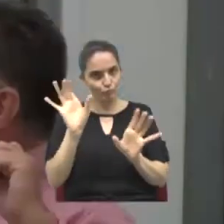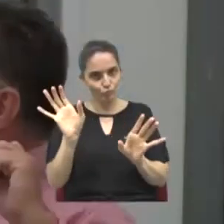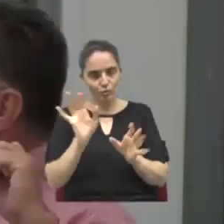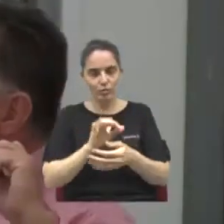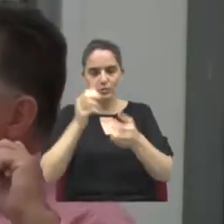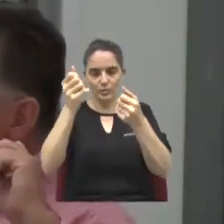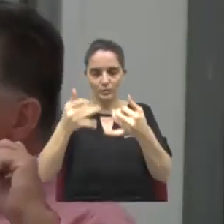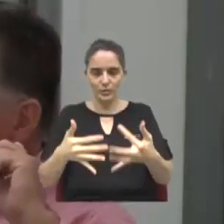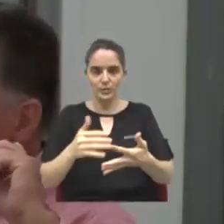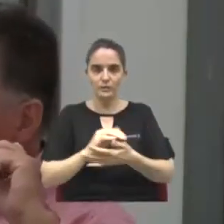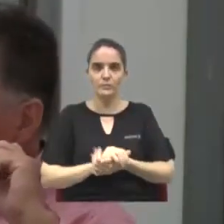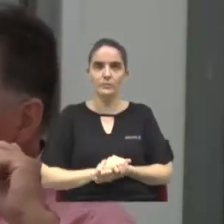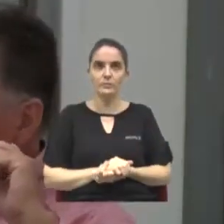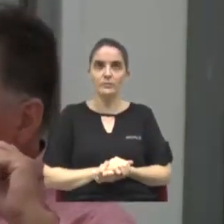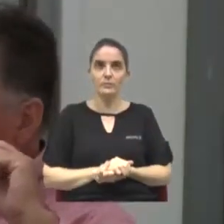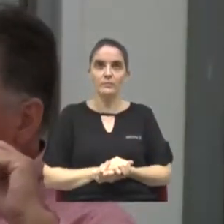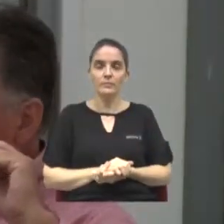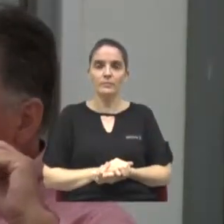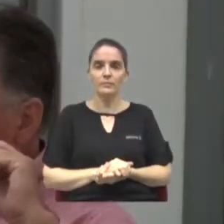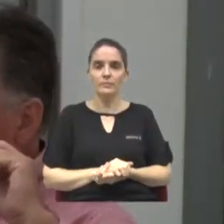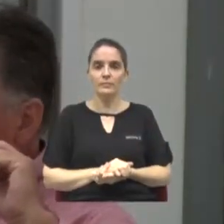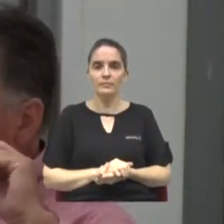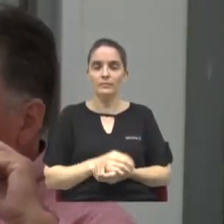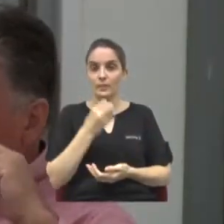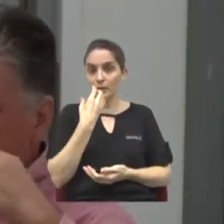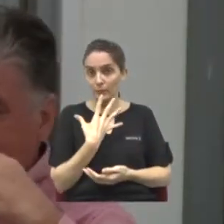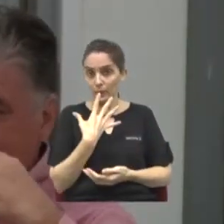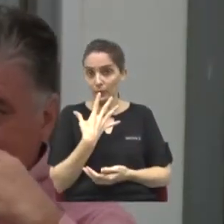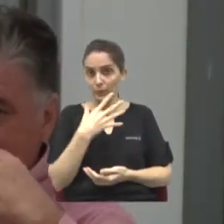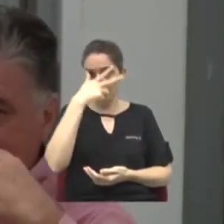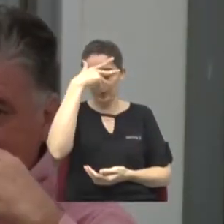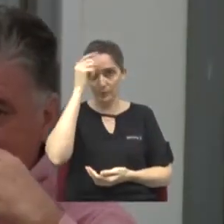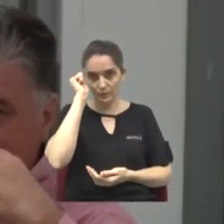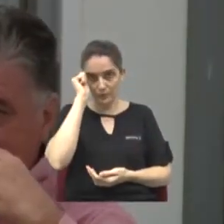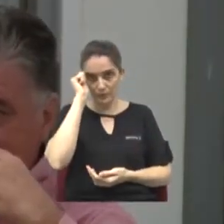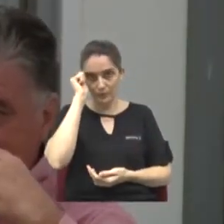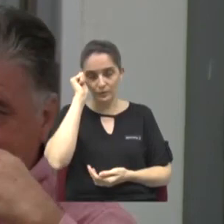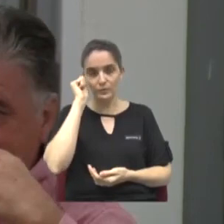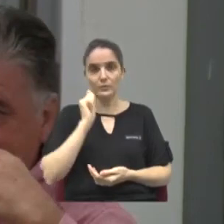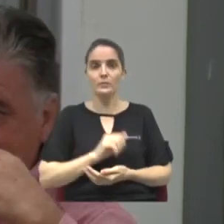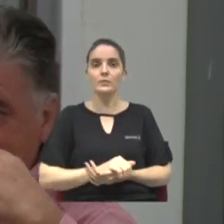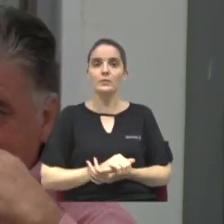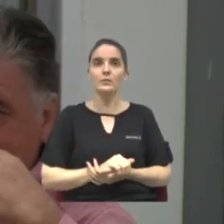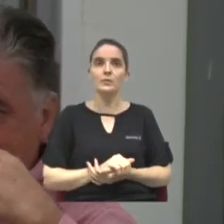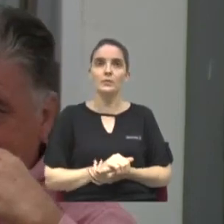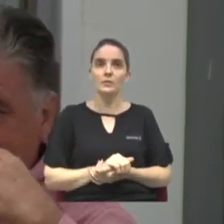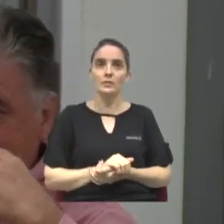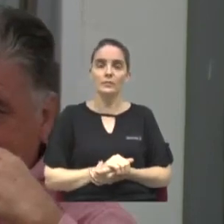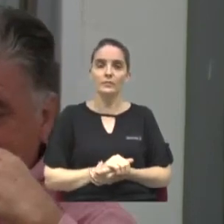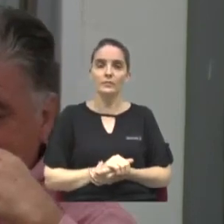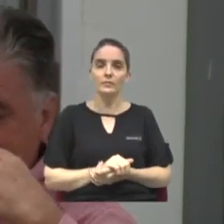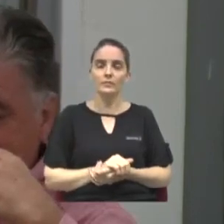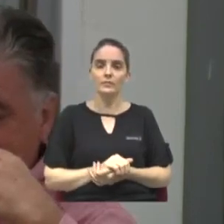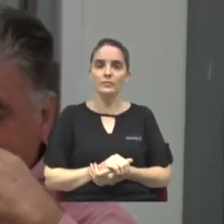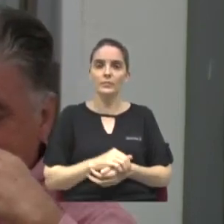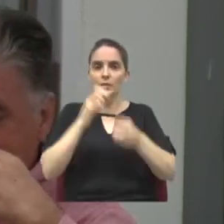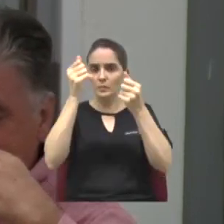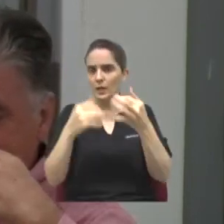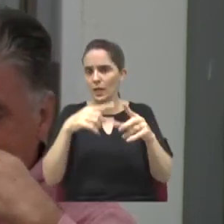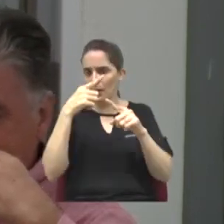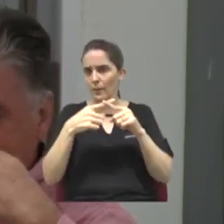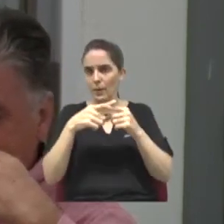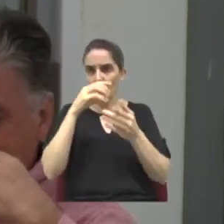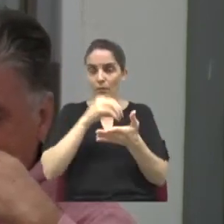gostaria de colocar. Que fica bom para ambos, tanto para a prefeitura poder justificar a ausência, quanto